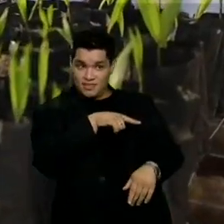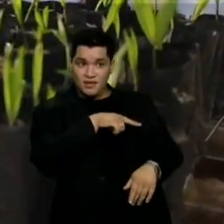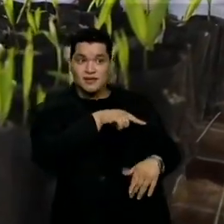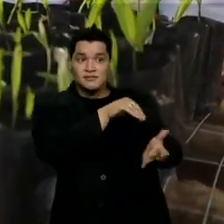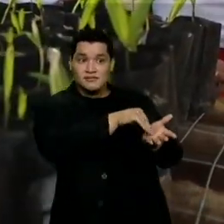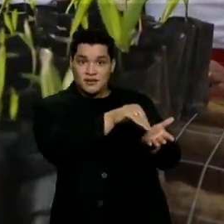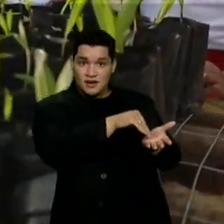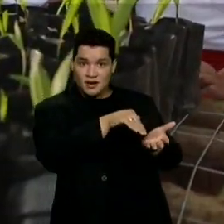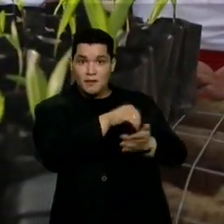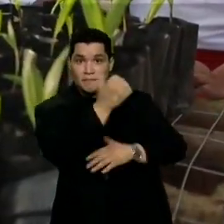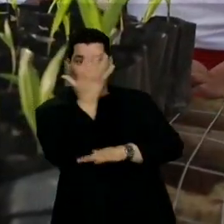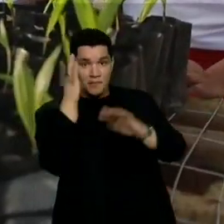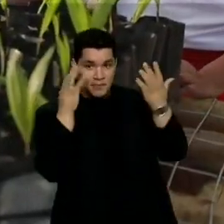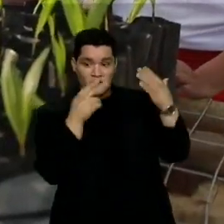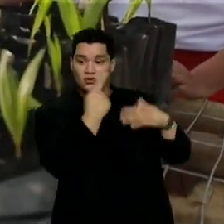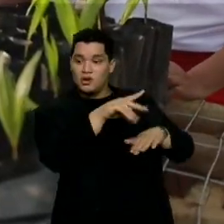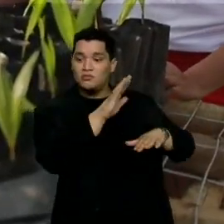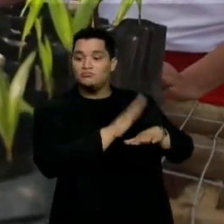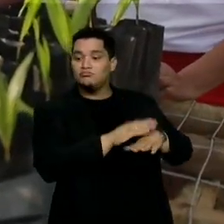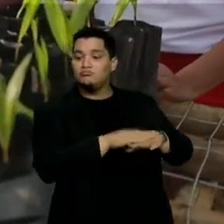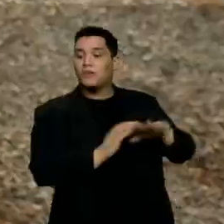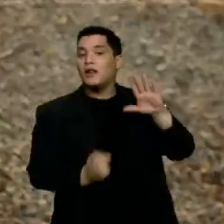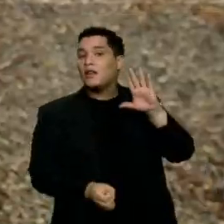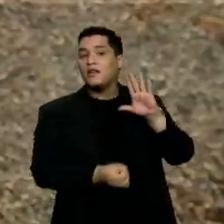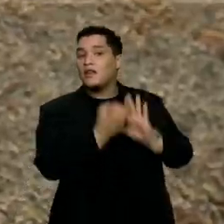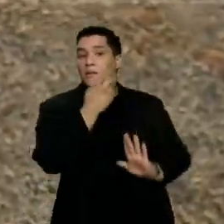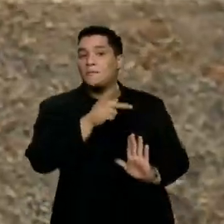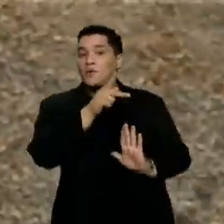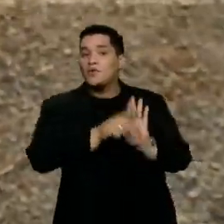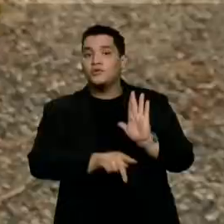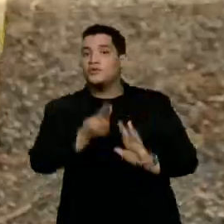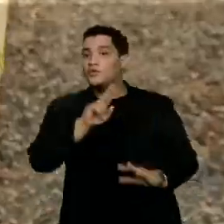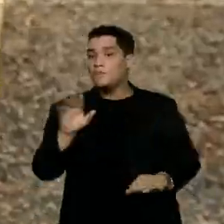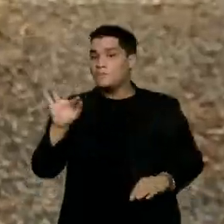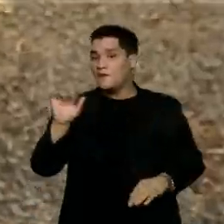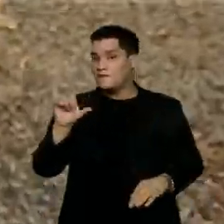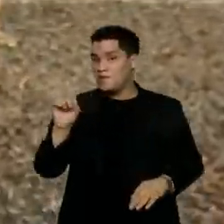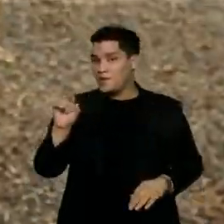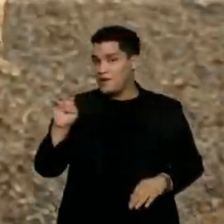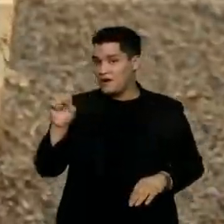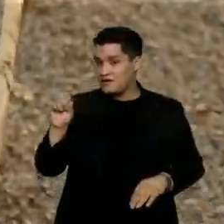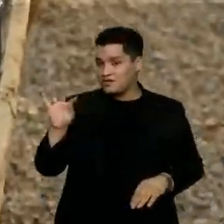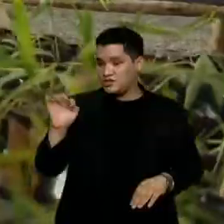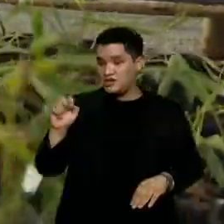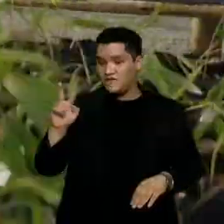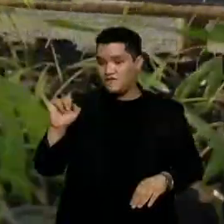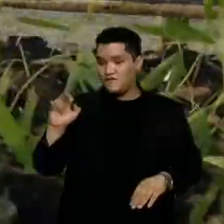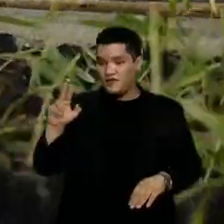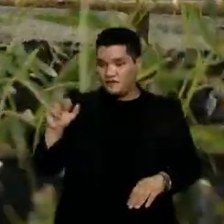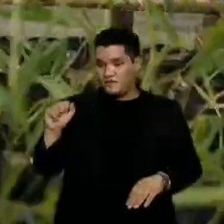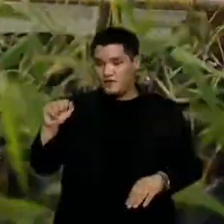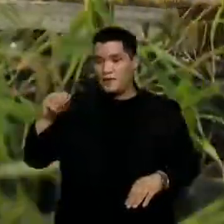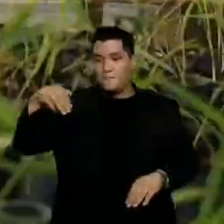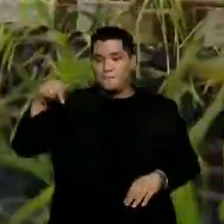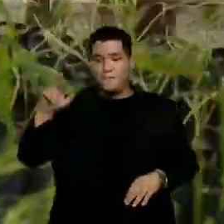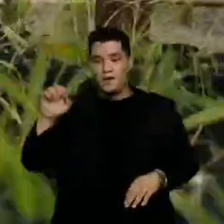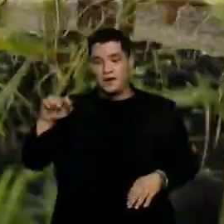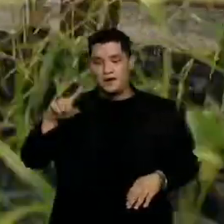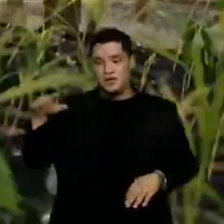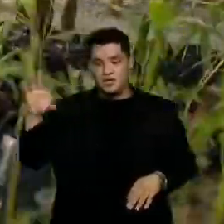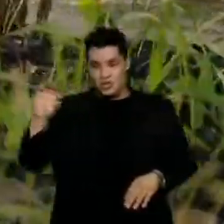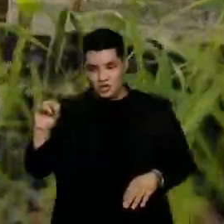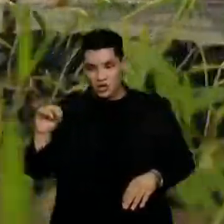programa Floresta viva Maranhão surge como incentivo ao cultivo de espécies nativas com isso traz